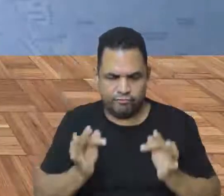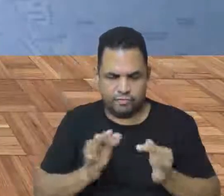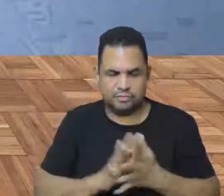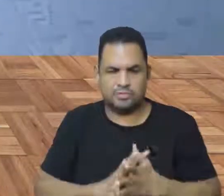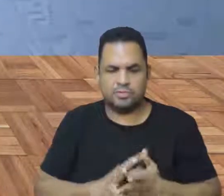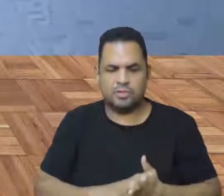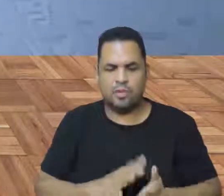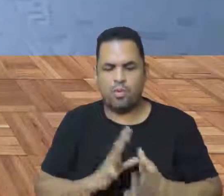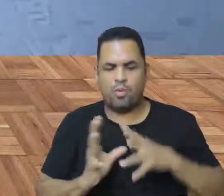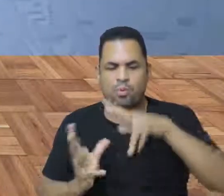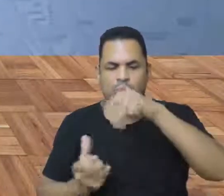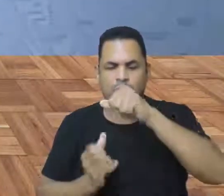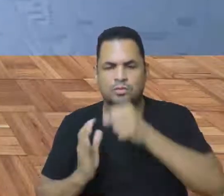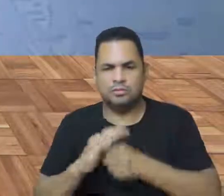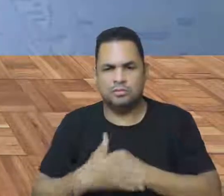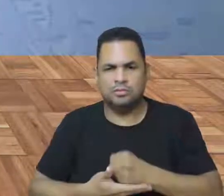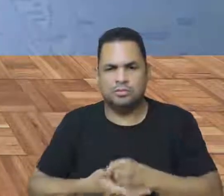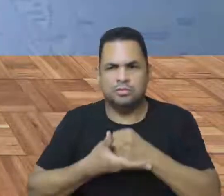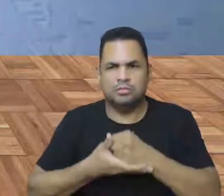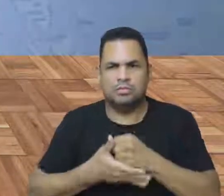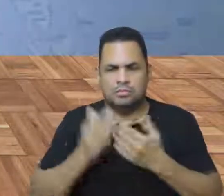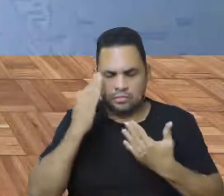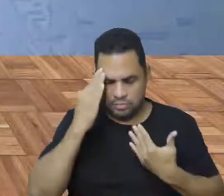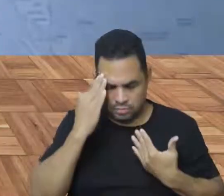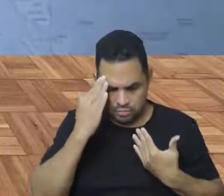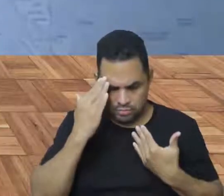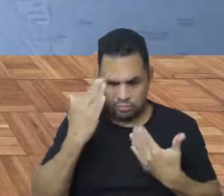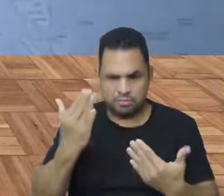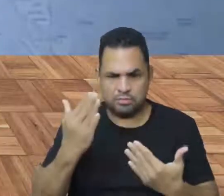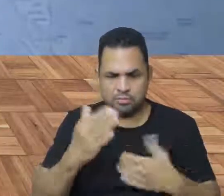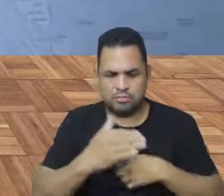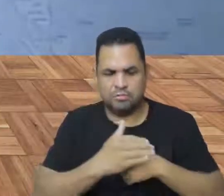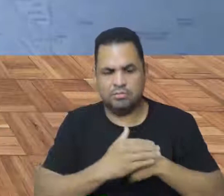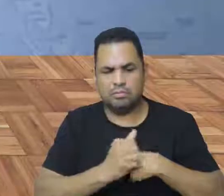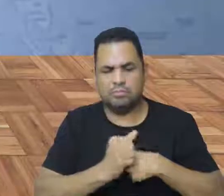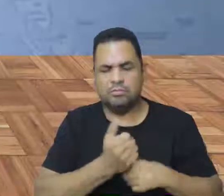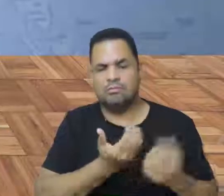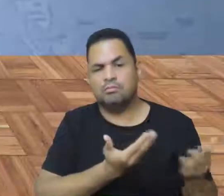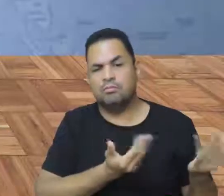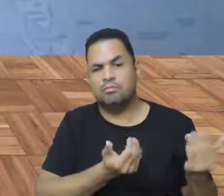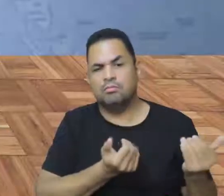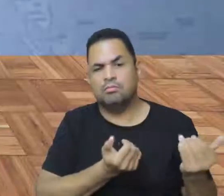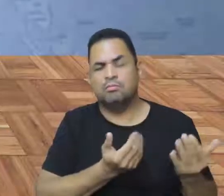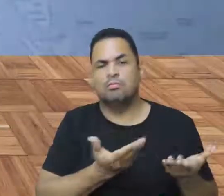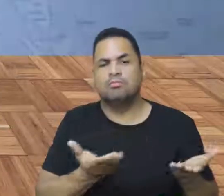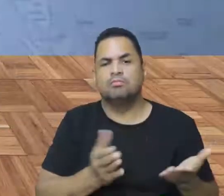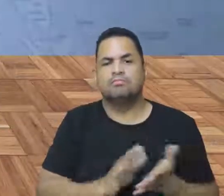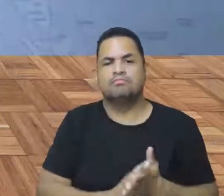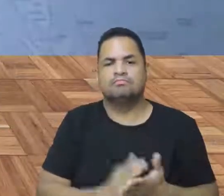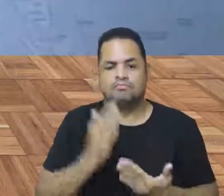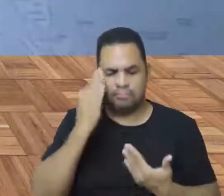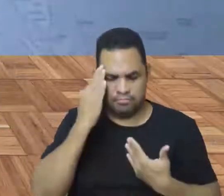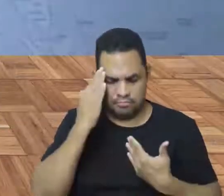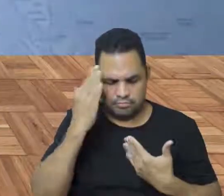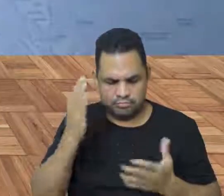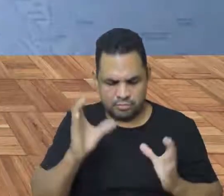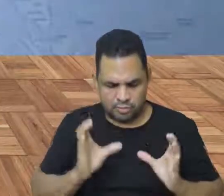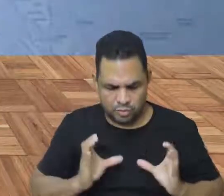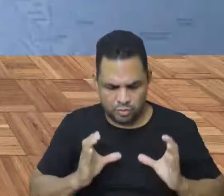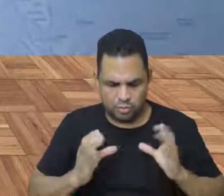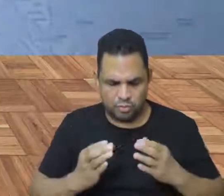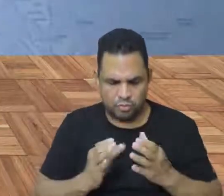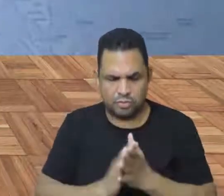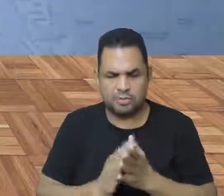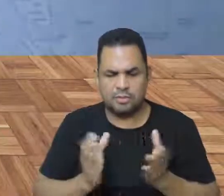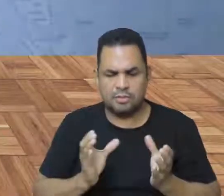mundo sustentável. Muito obrigado, meus queridos jovens. Muito obrigado a toda a equipe da Mediação